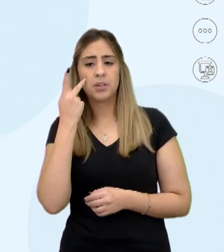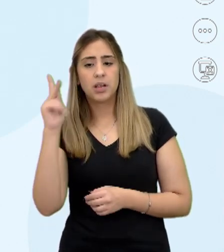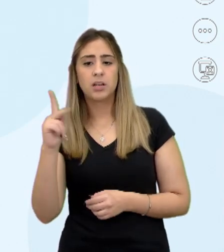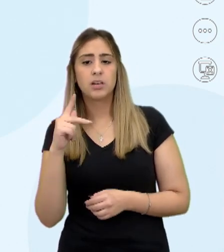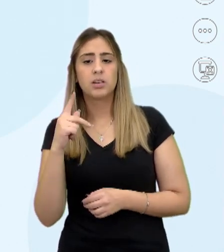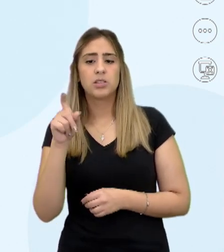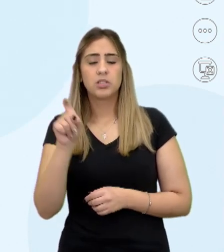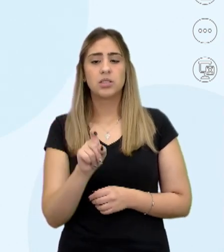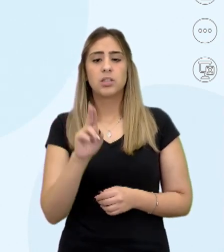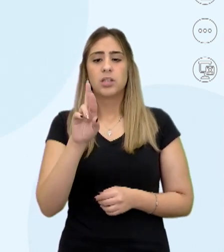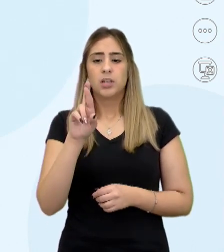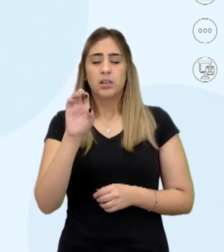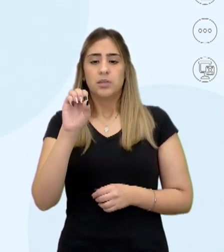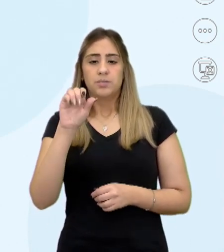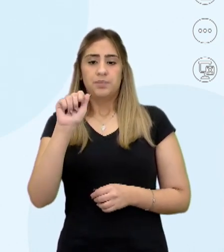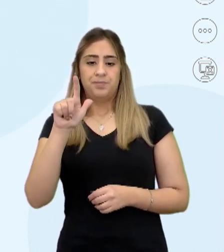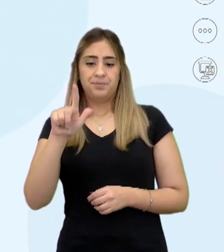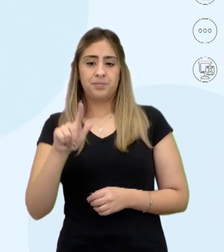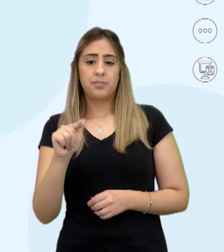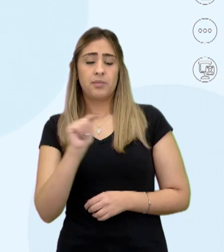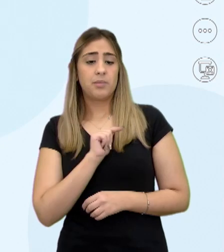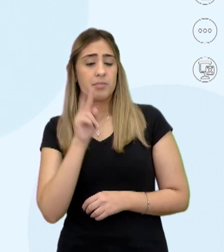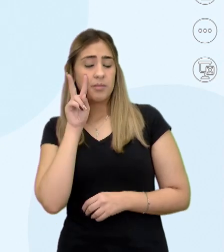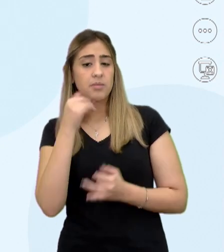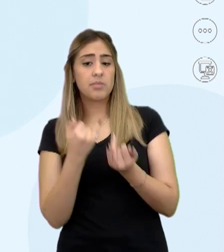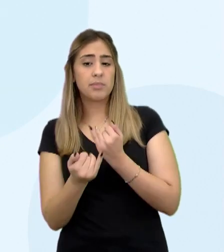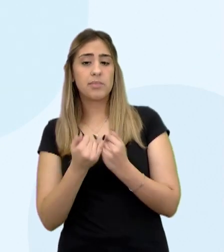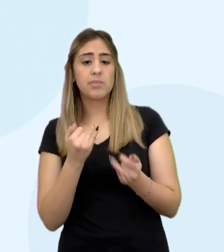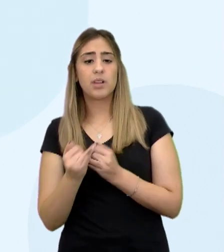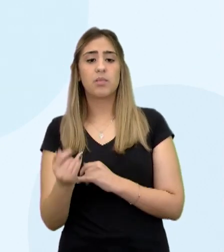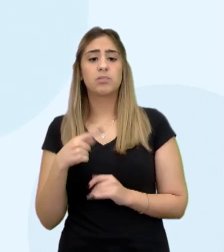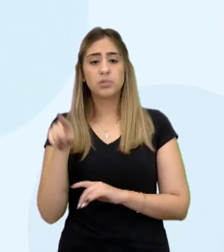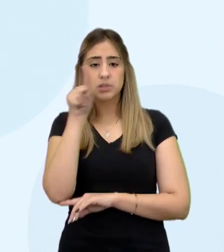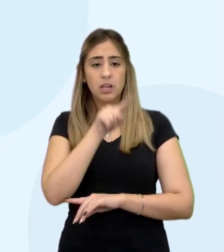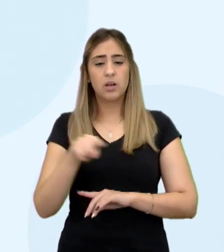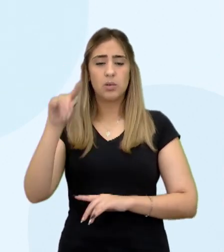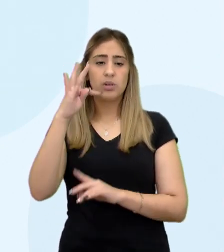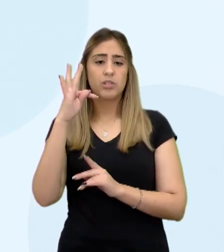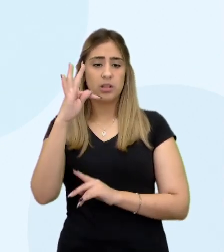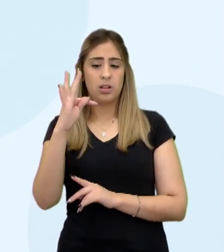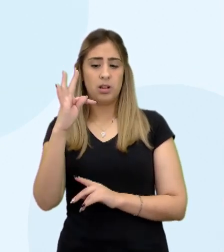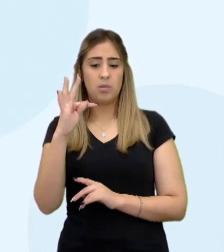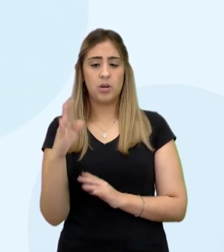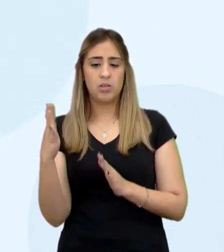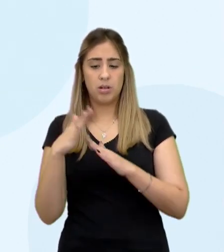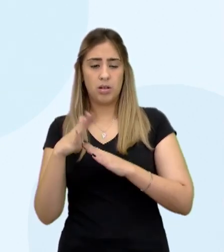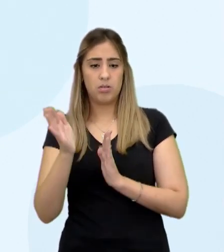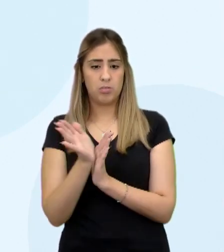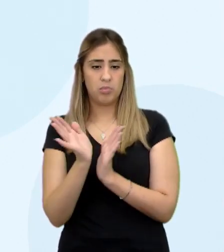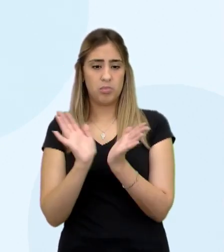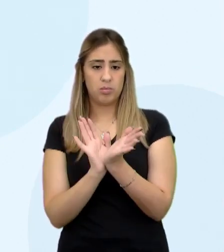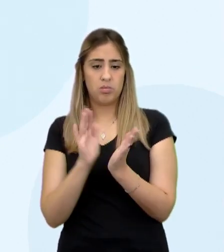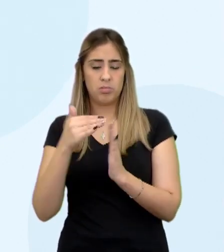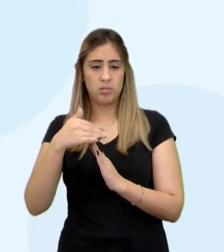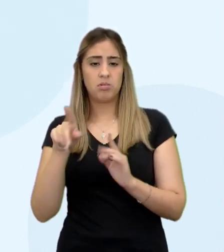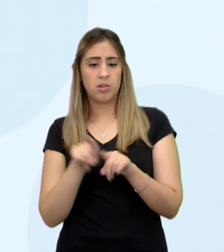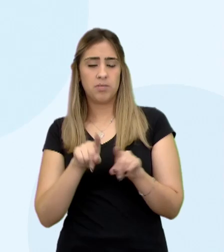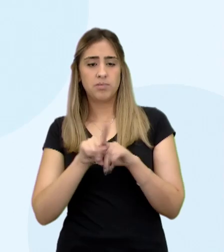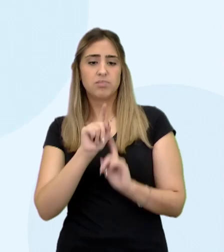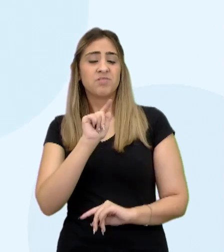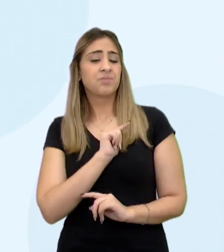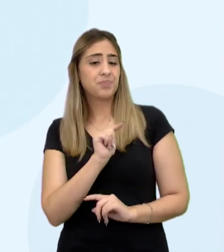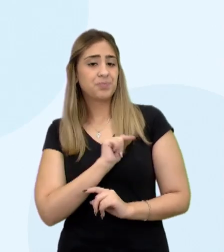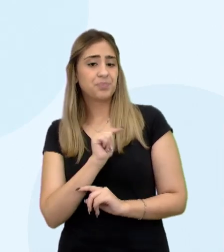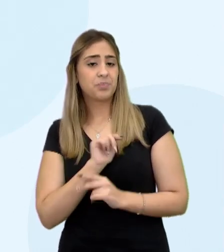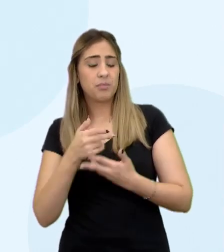real. Tem a ver com ciclo trigonométrico, lembra aquela circunferência de raio de uma unidade? Que tem os